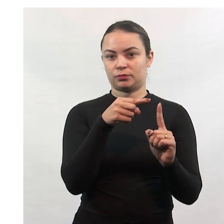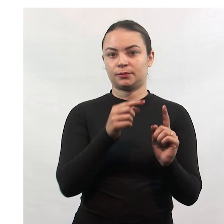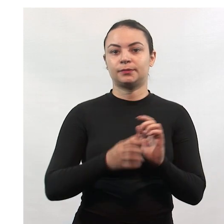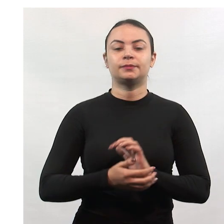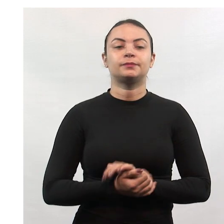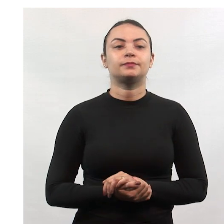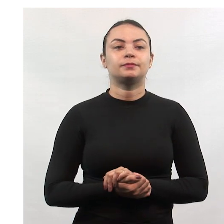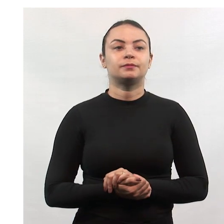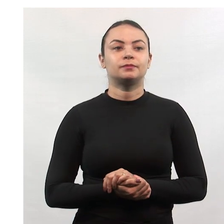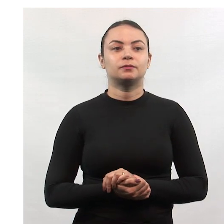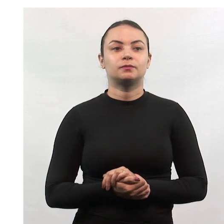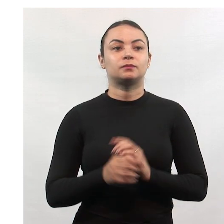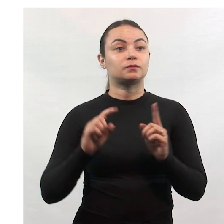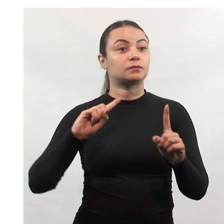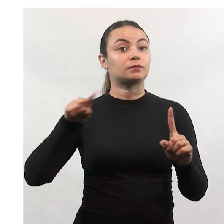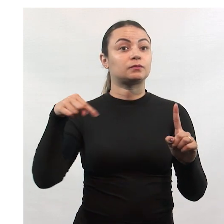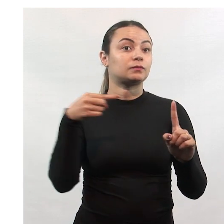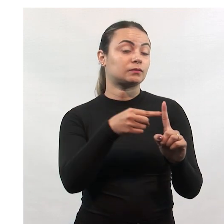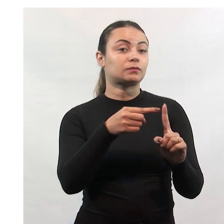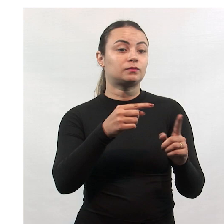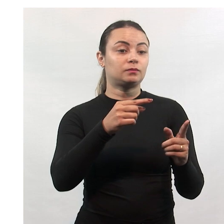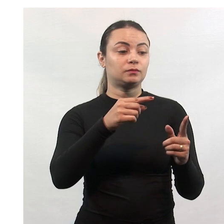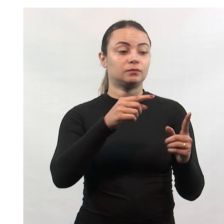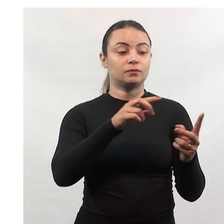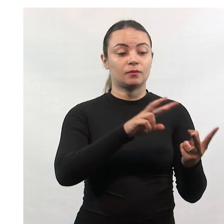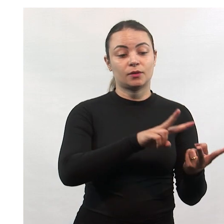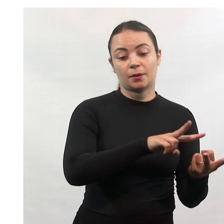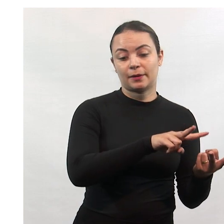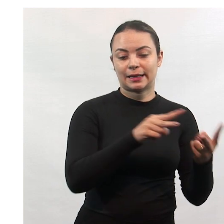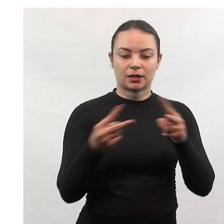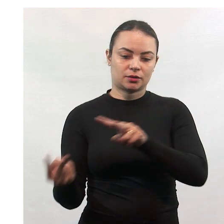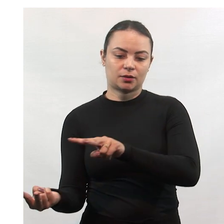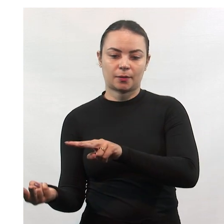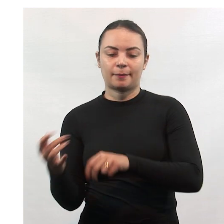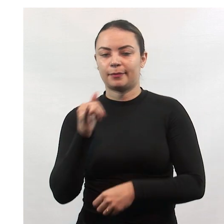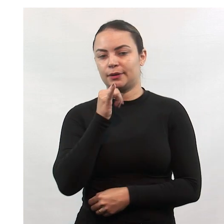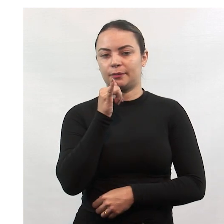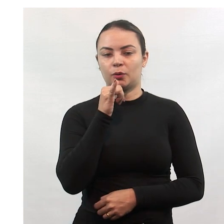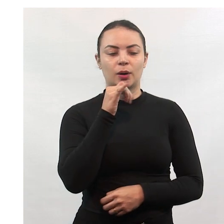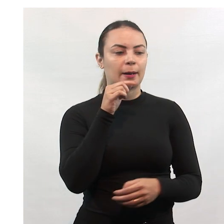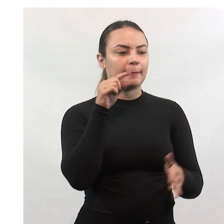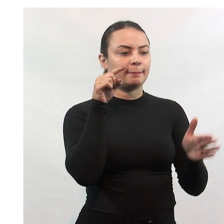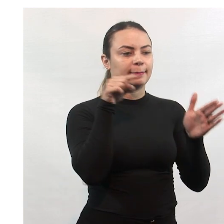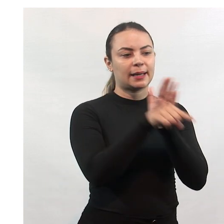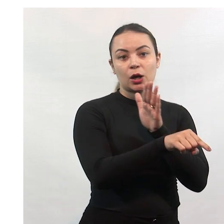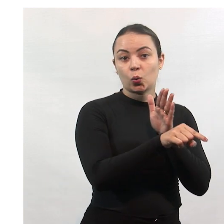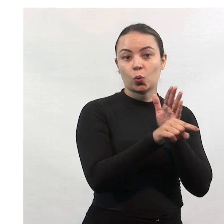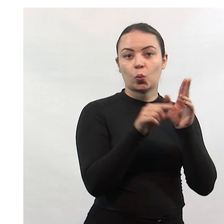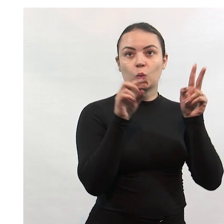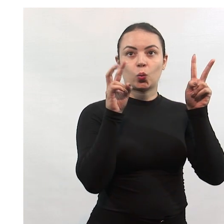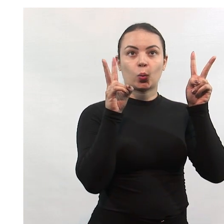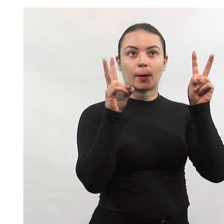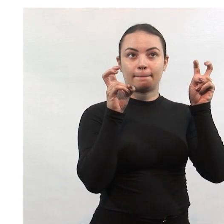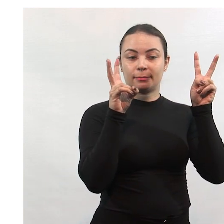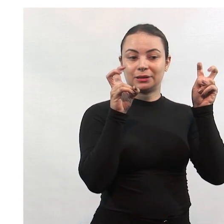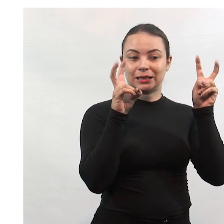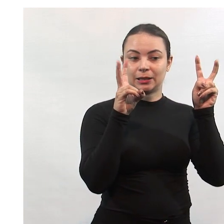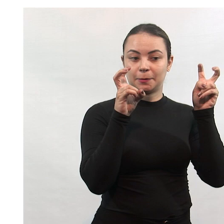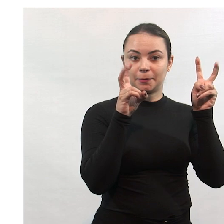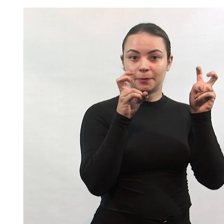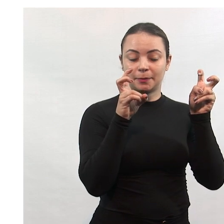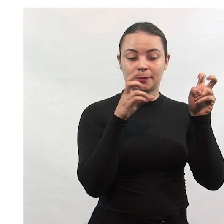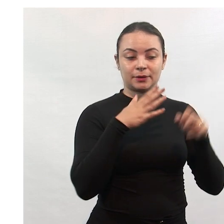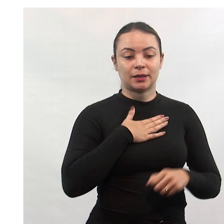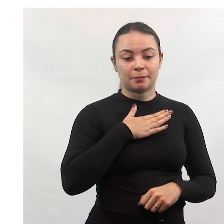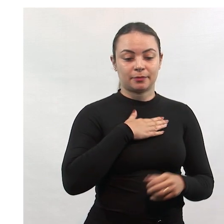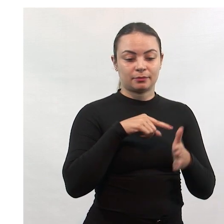ele é uma tradução da tua pergunta de pesquisa, certo? O objetivo geral, ele trata,